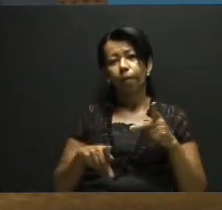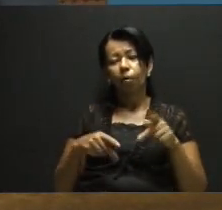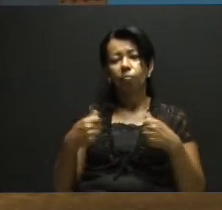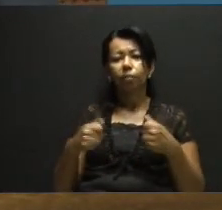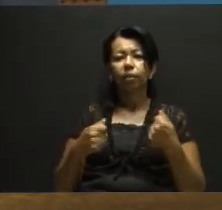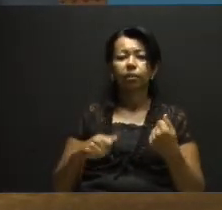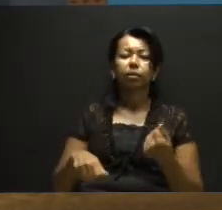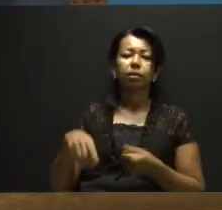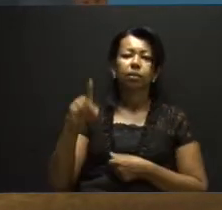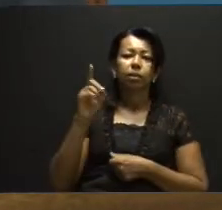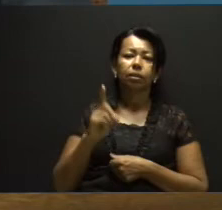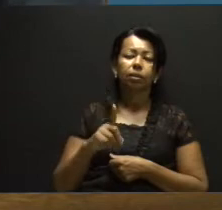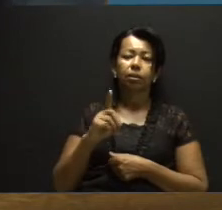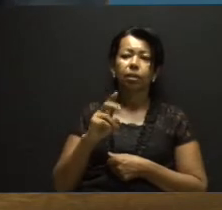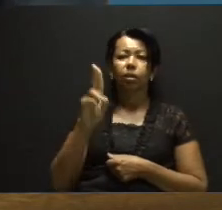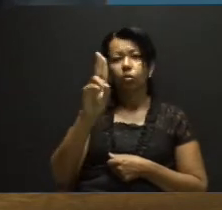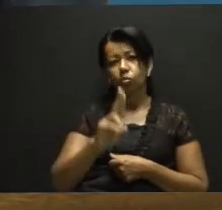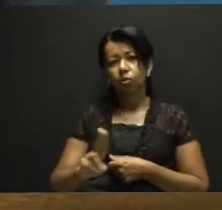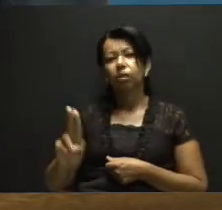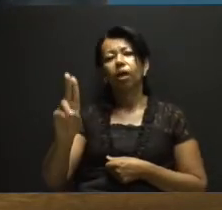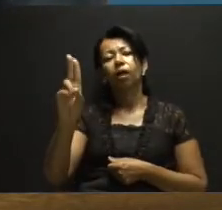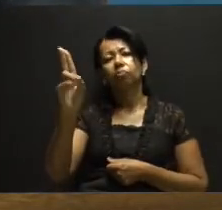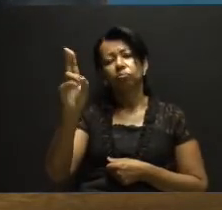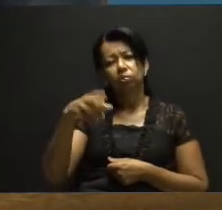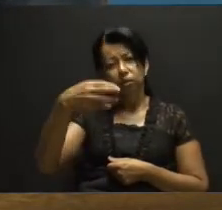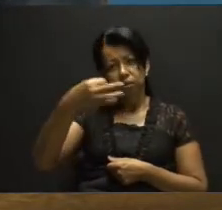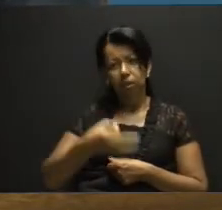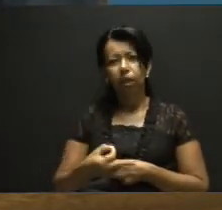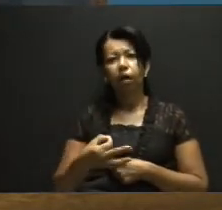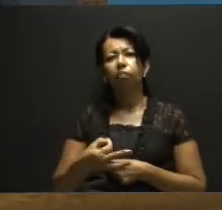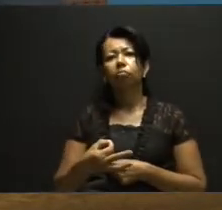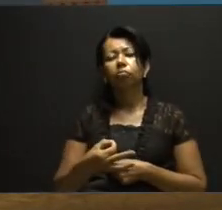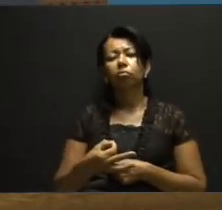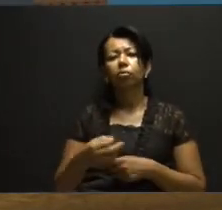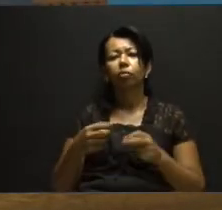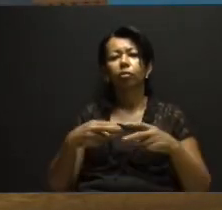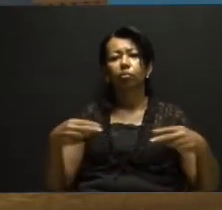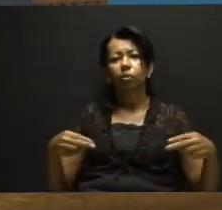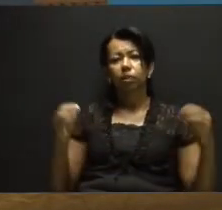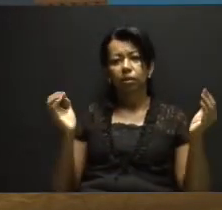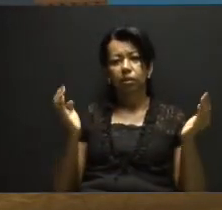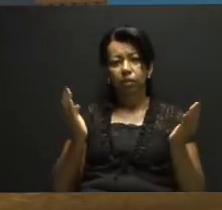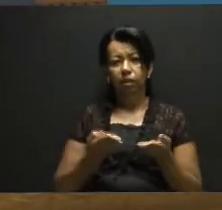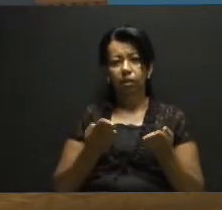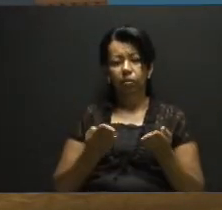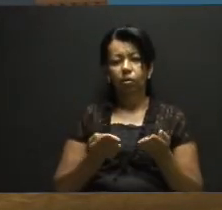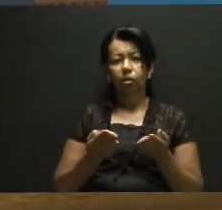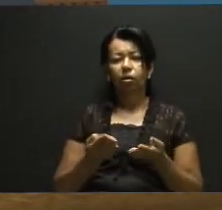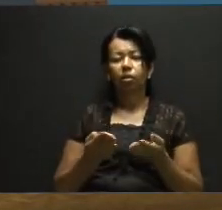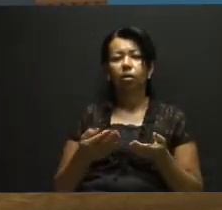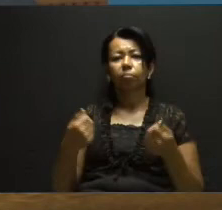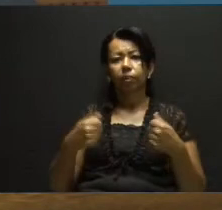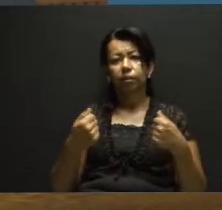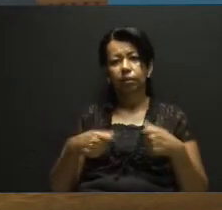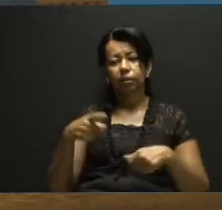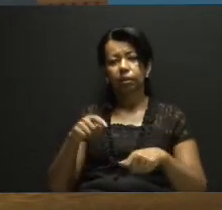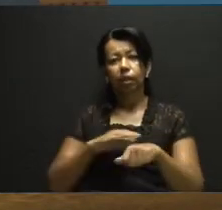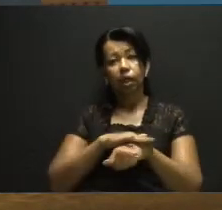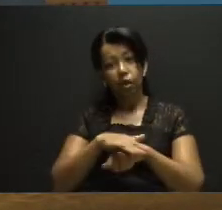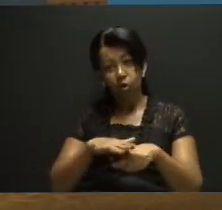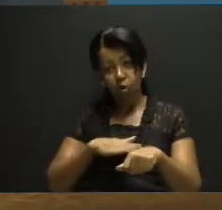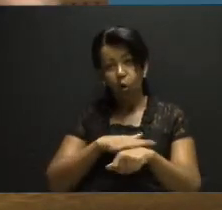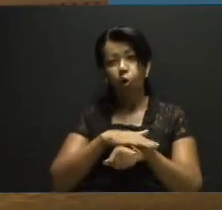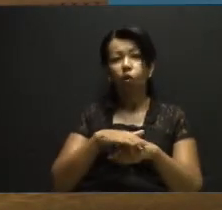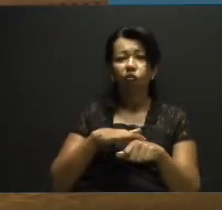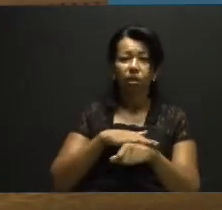bem feita a gestão de acordo com o vereador jair coisas que agora dessa dessa situação tem que ser conversado tem que ser